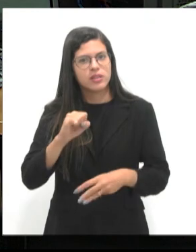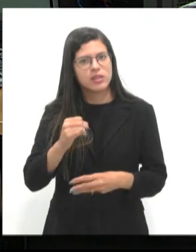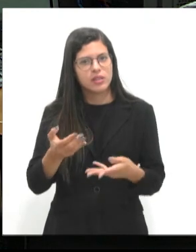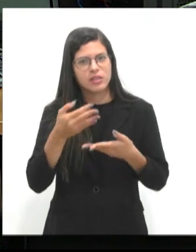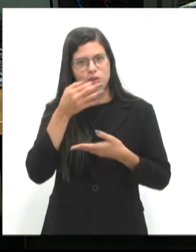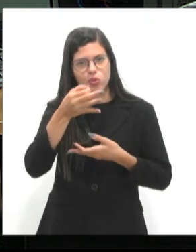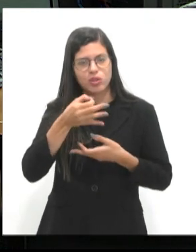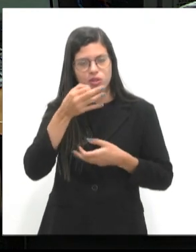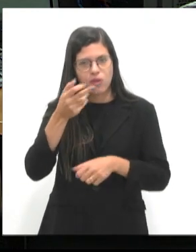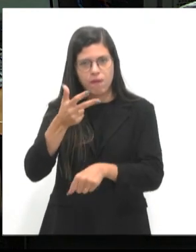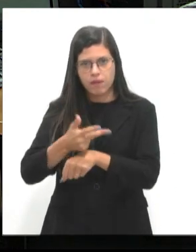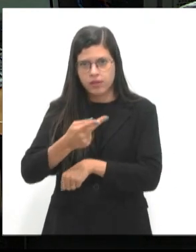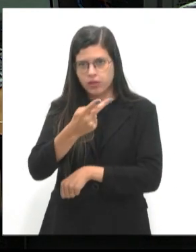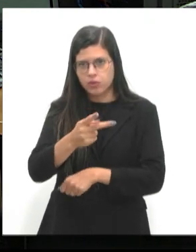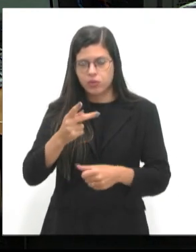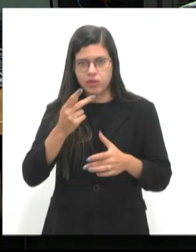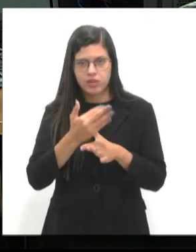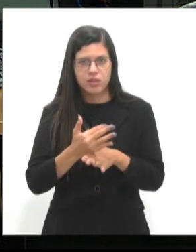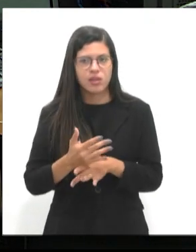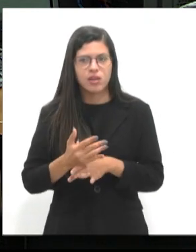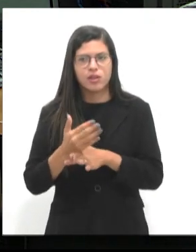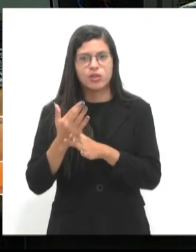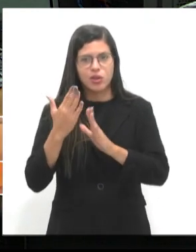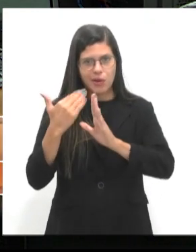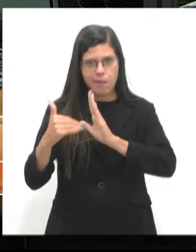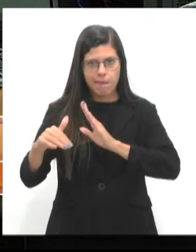vídeos aí da sua cidade, é só acessar nosso e-mail